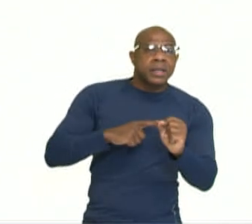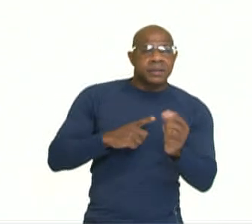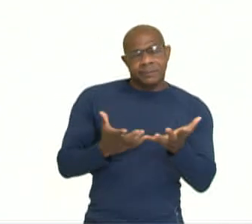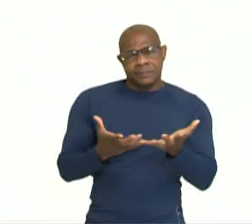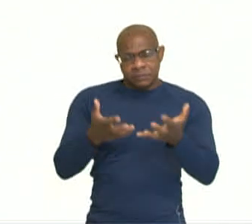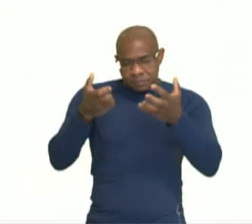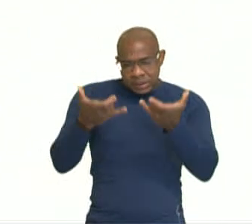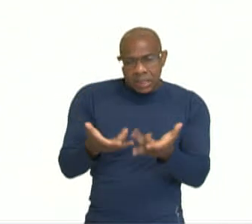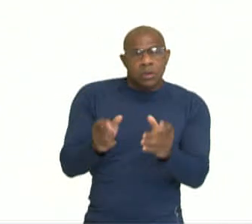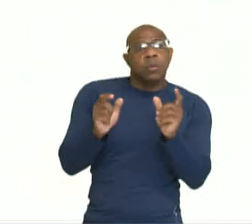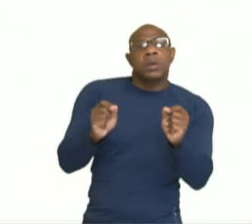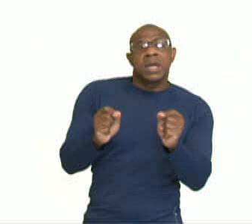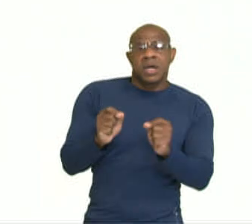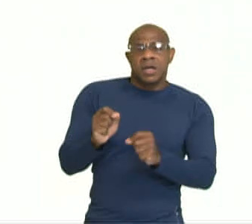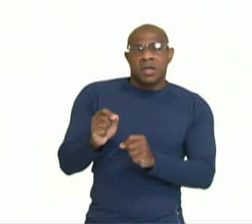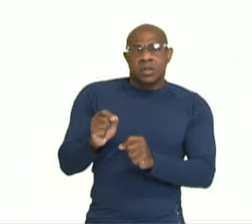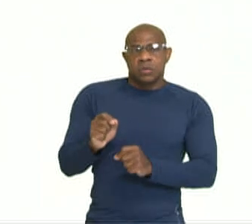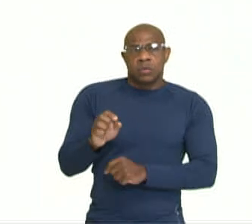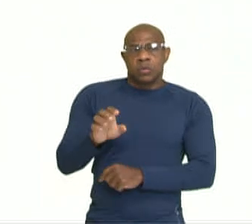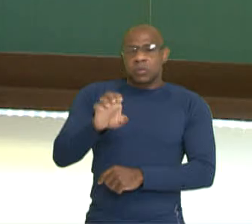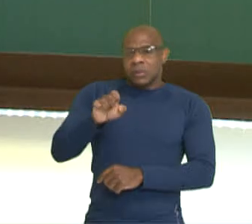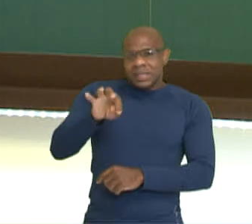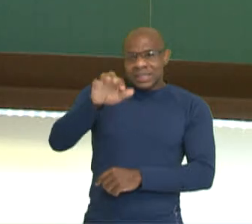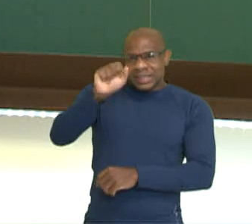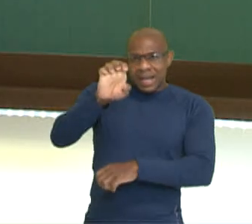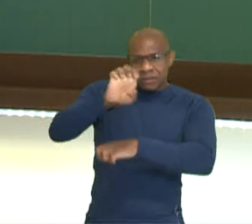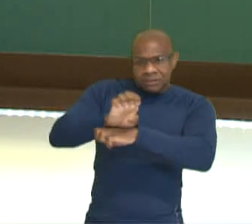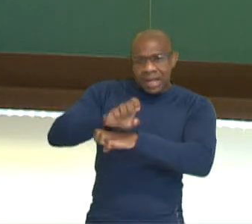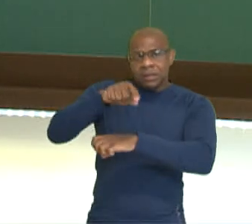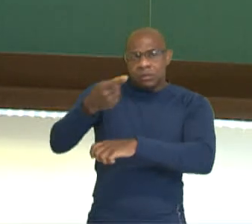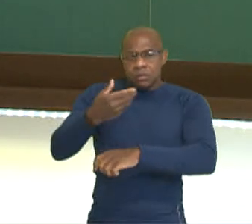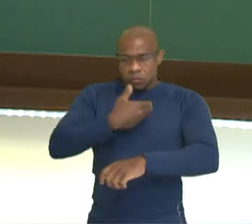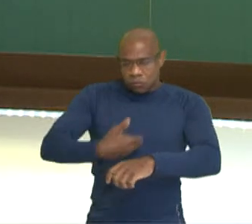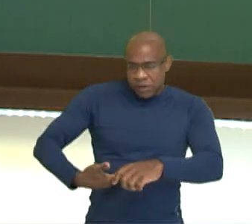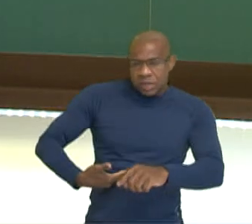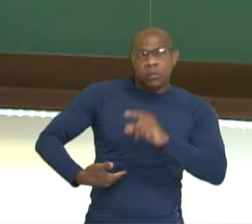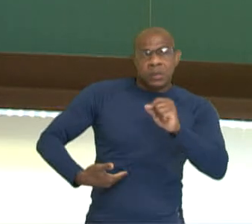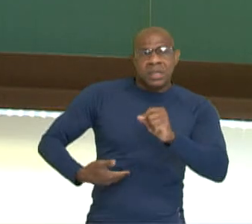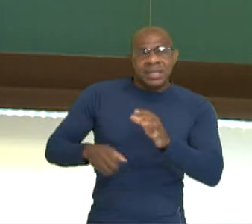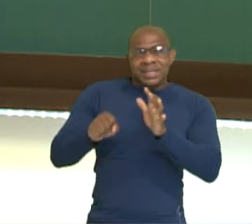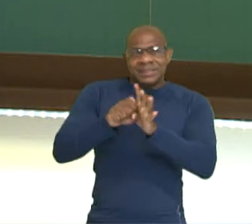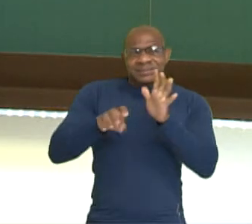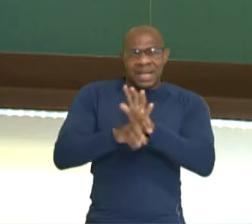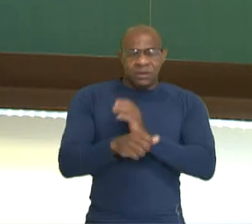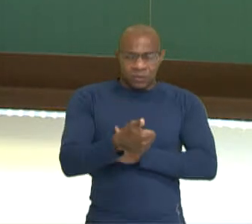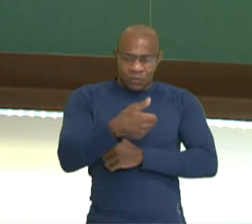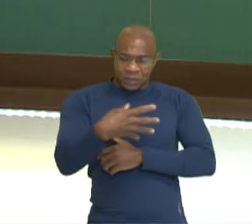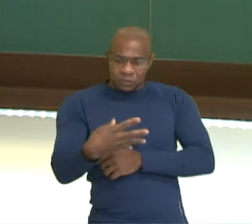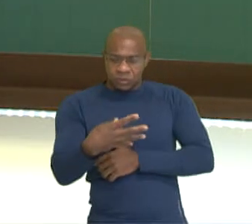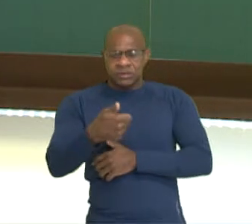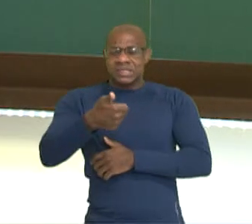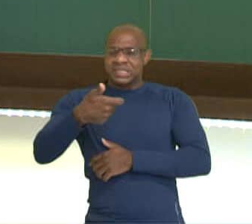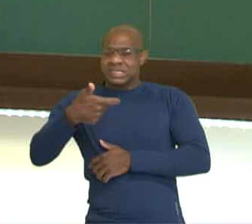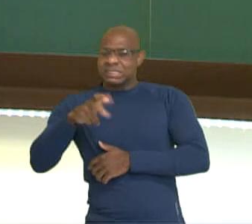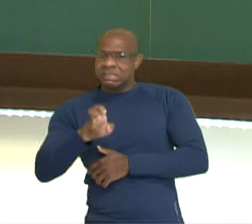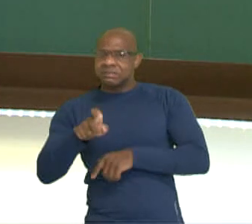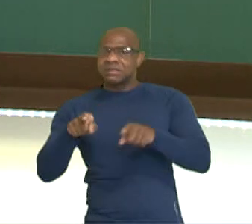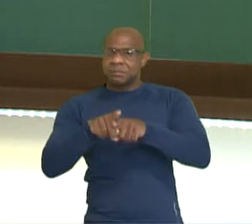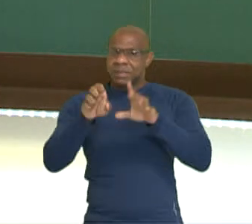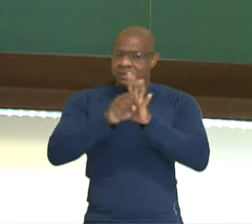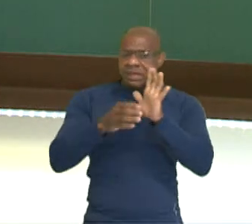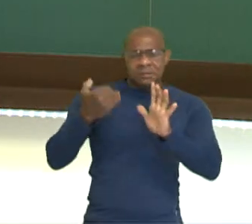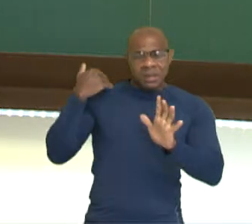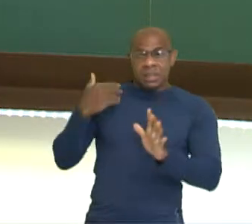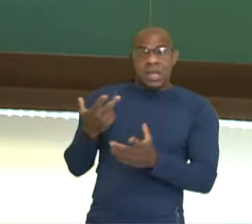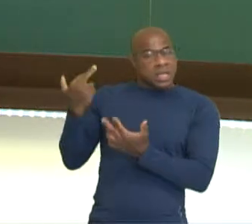espectro do Estado, palavra, Estado ou governo, já desde o século XIV e XV. E não era a mesma coisa que